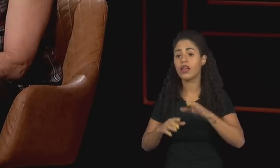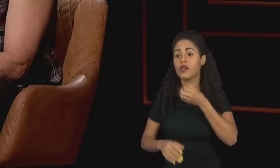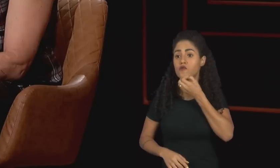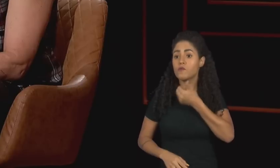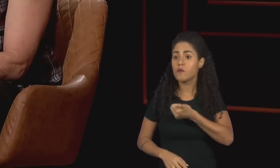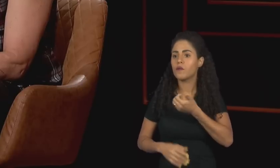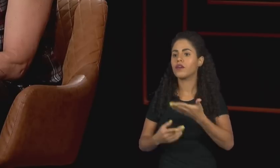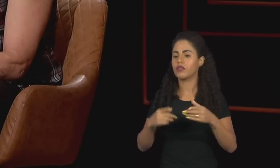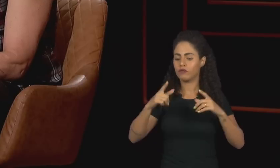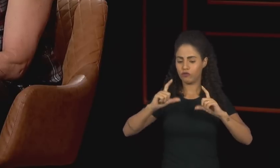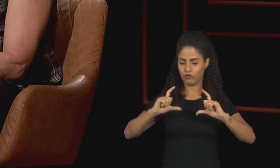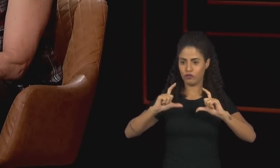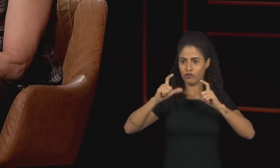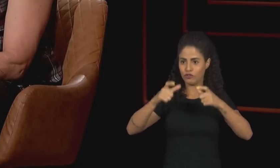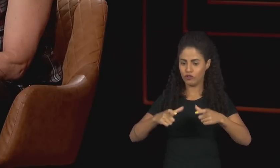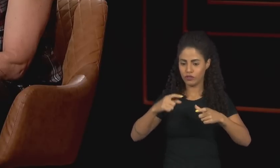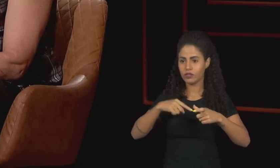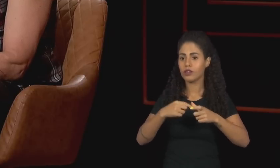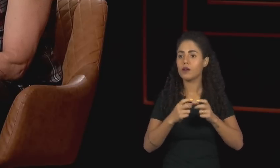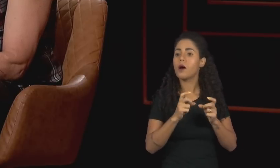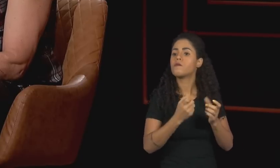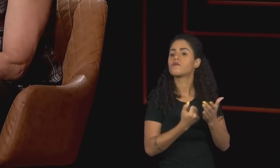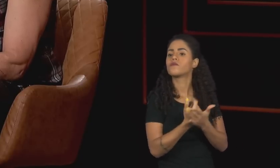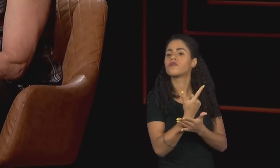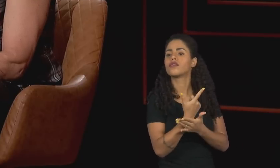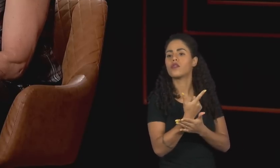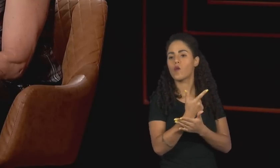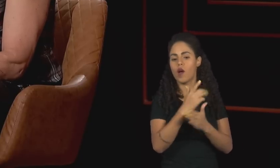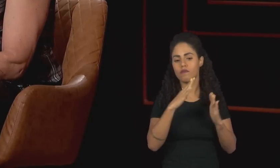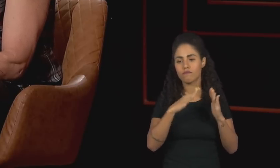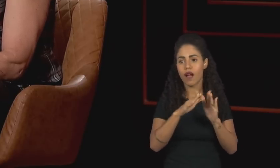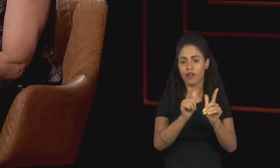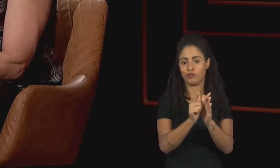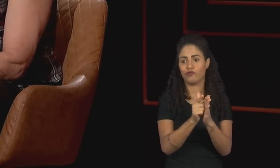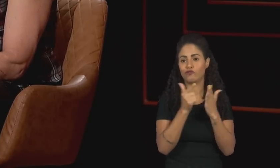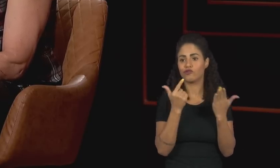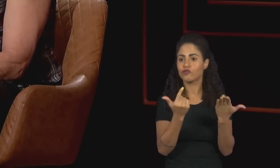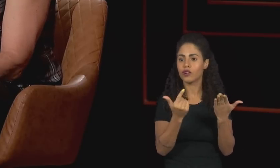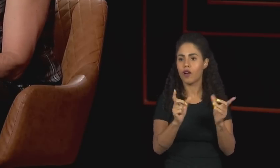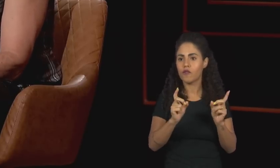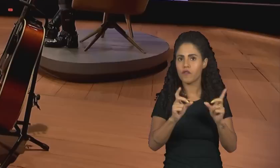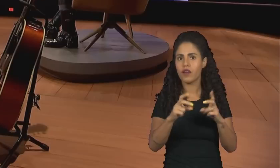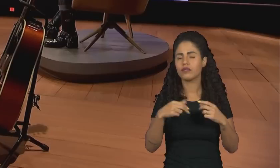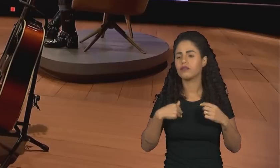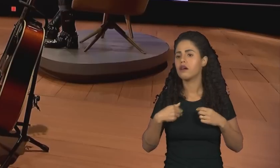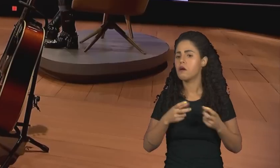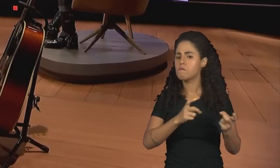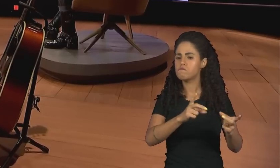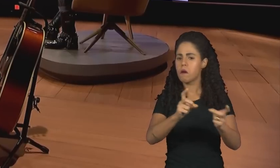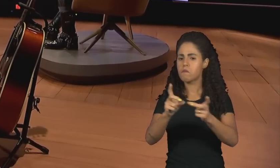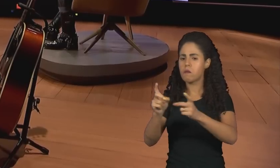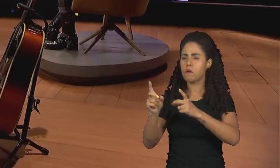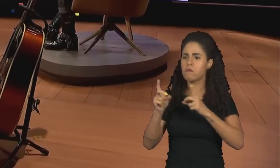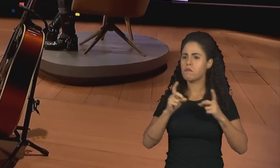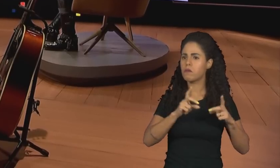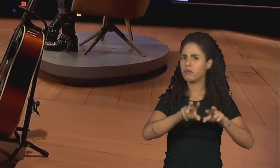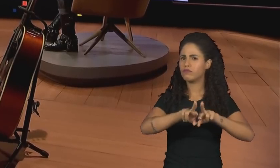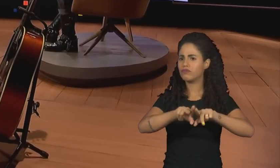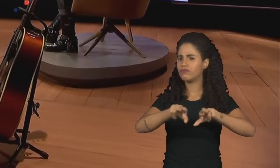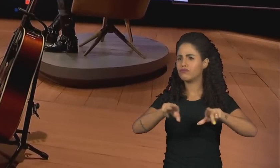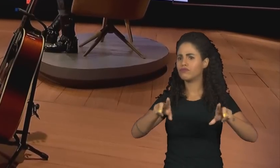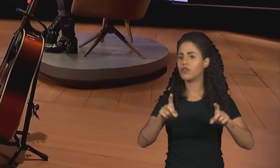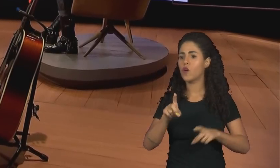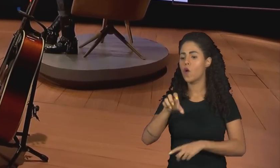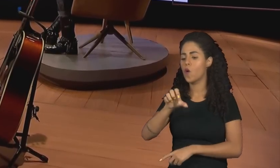esse CD, falava, compra nas bancas de jornal. E, vendi, nas bancas foram